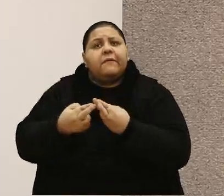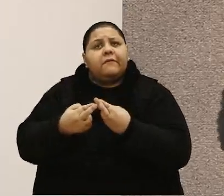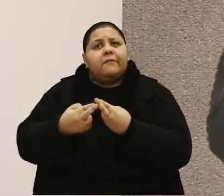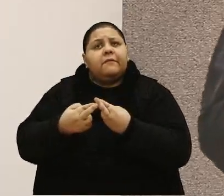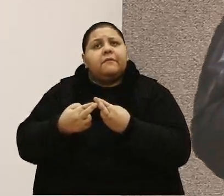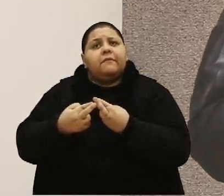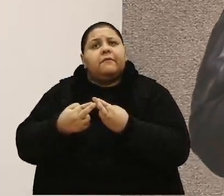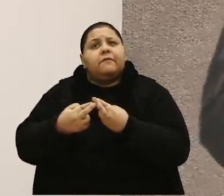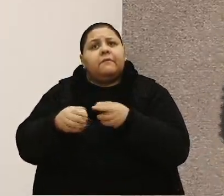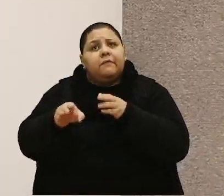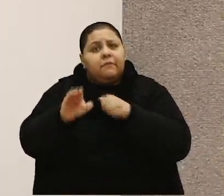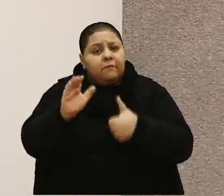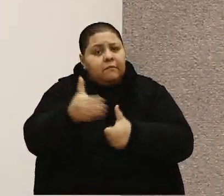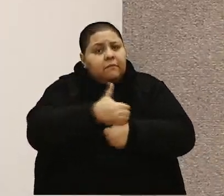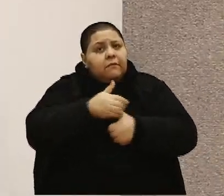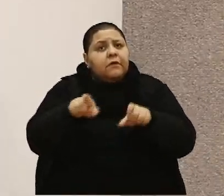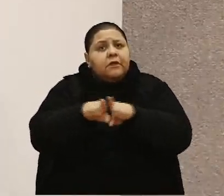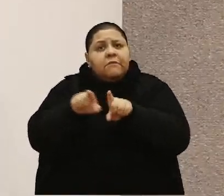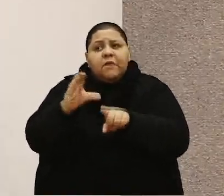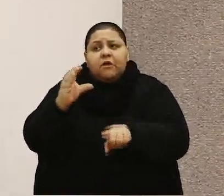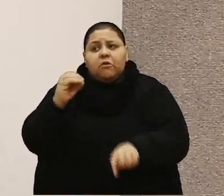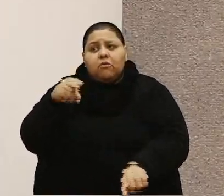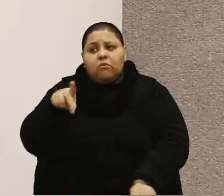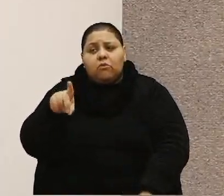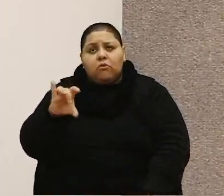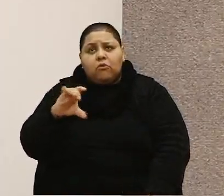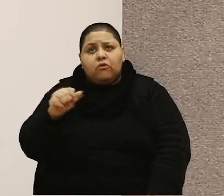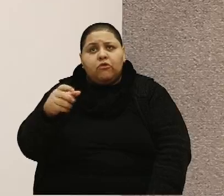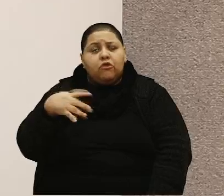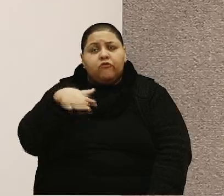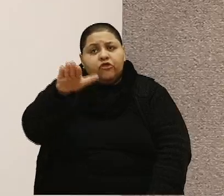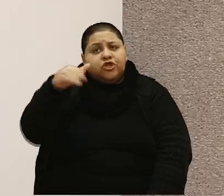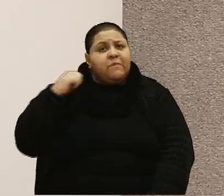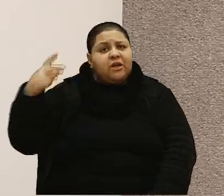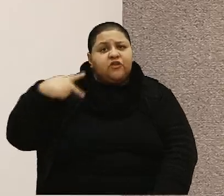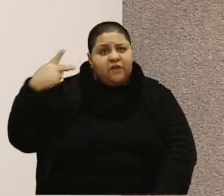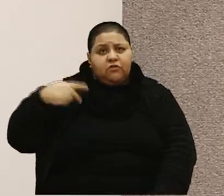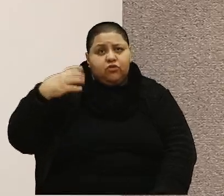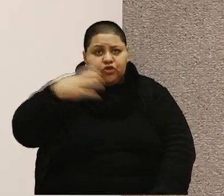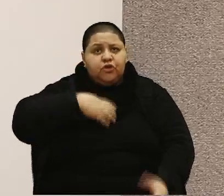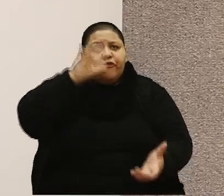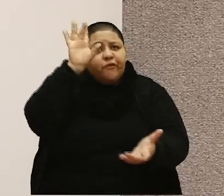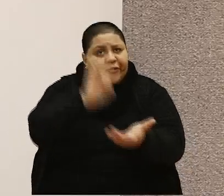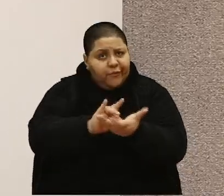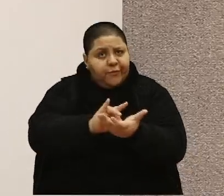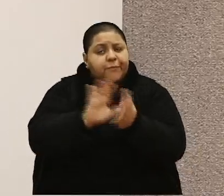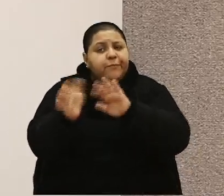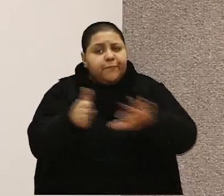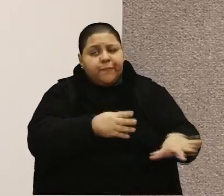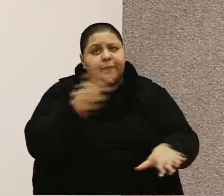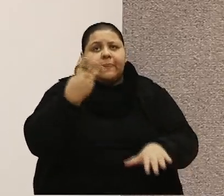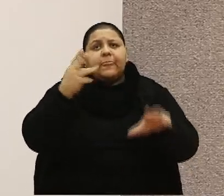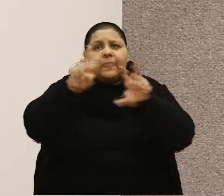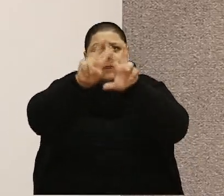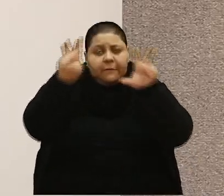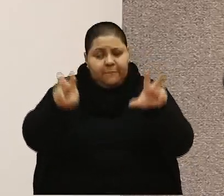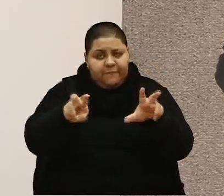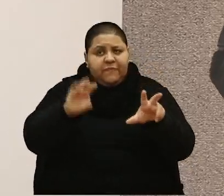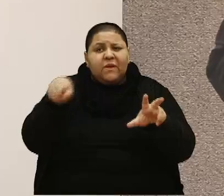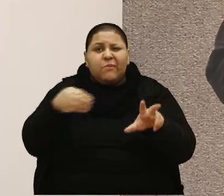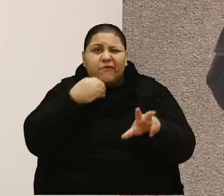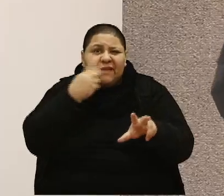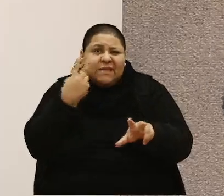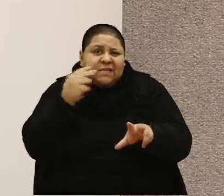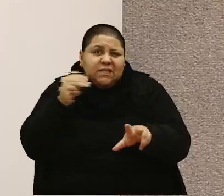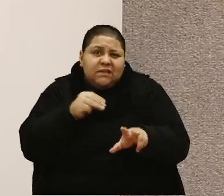para ser do Conselho Tutelar e do CONDICA. Não foi convidado os vereadores de maneira oficial. Então, fica registrado isso. E um terceiro assunto que eu quero aproveitar nesses últimos 2